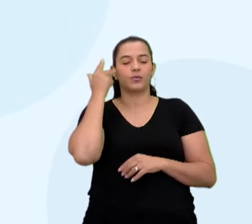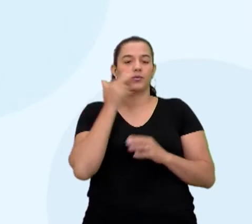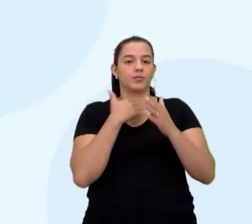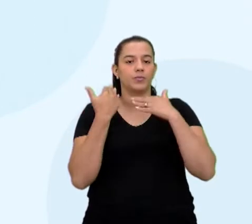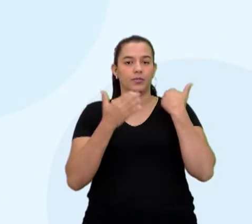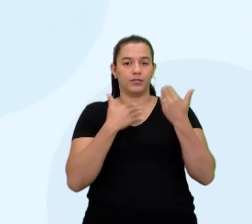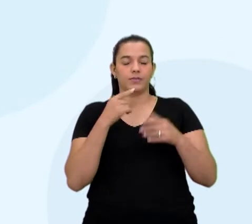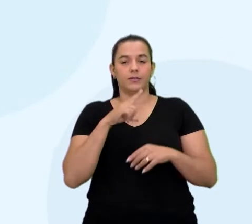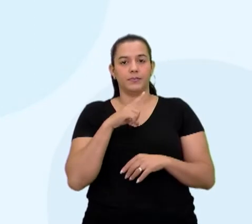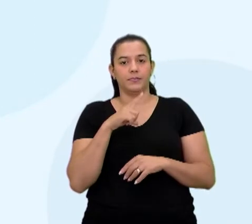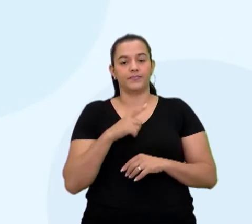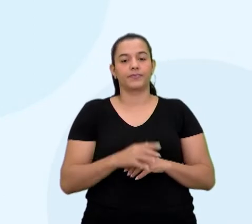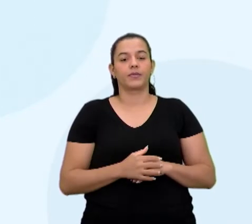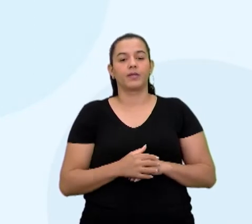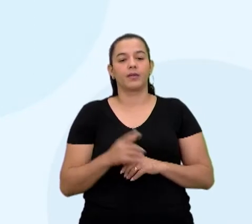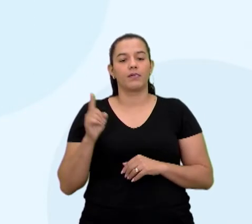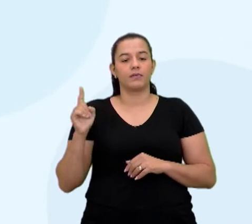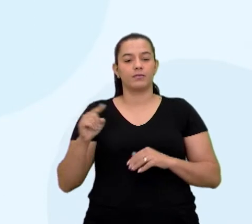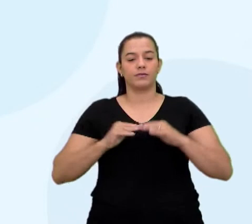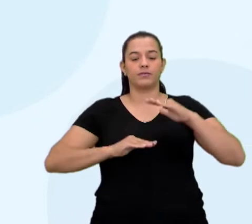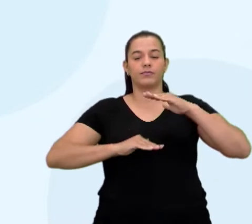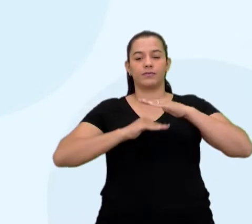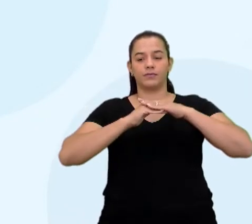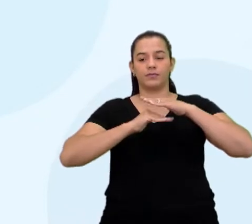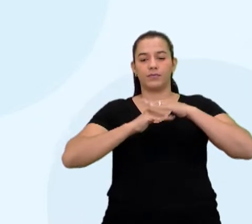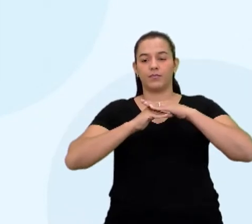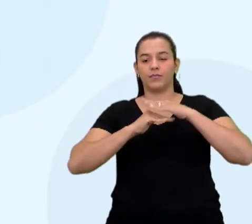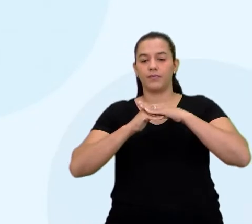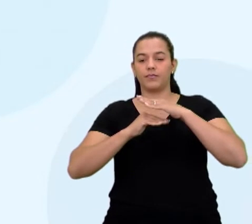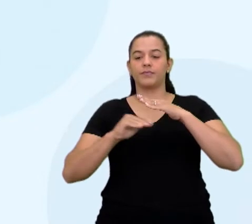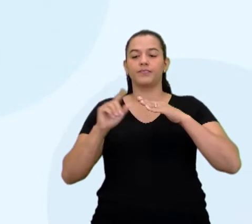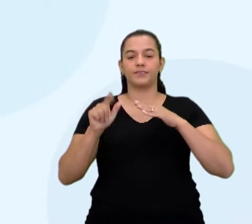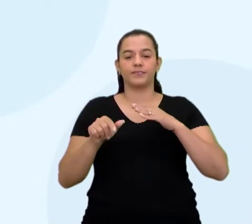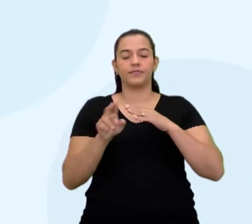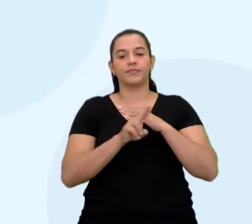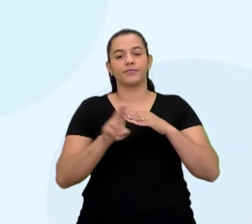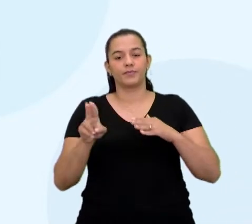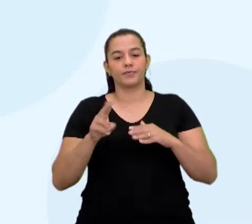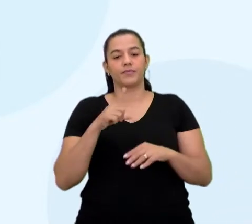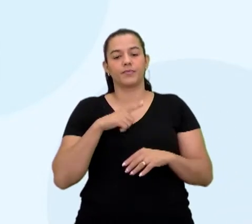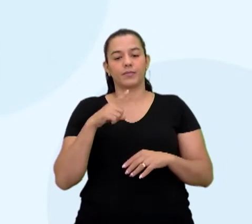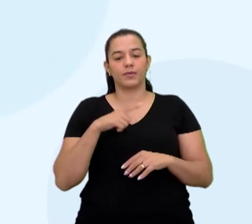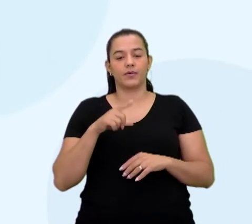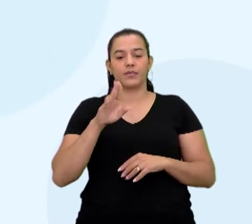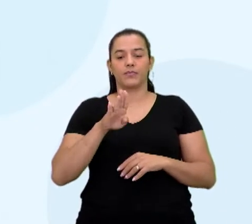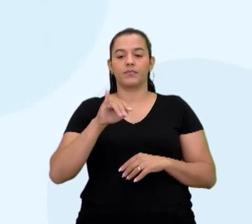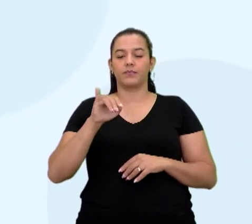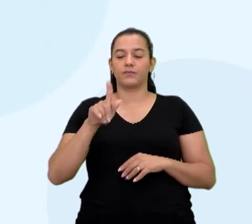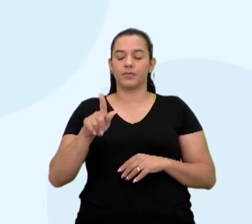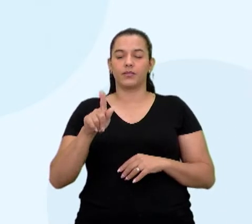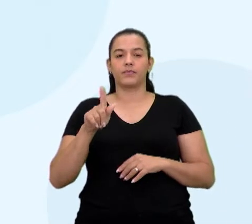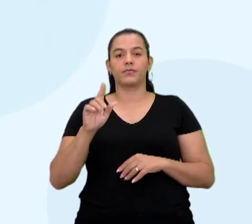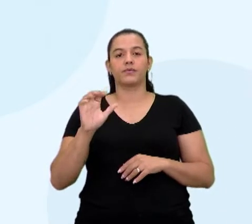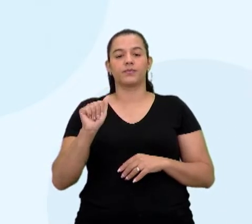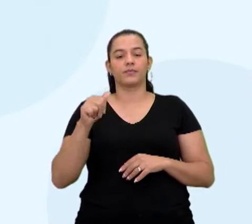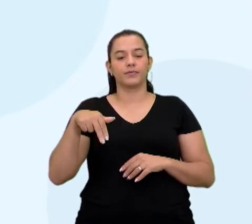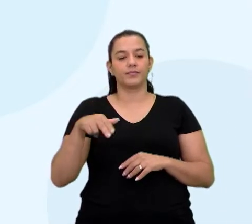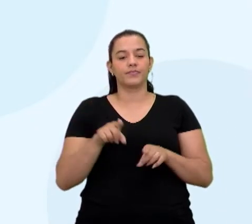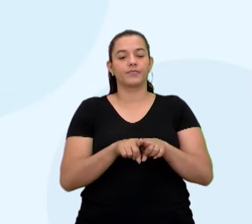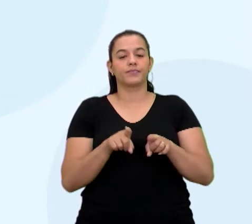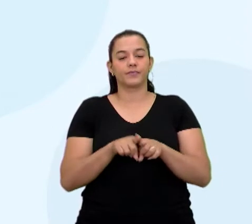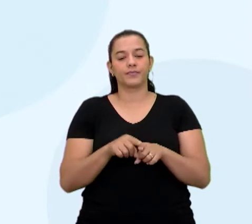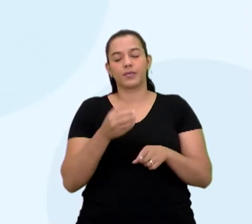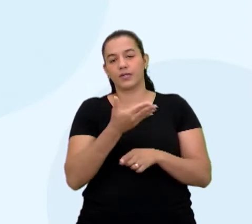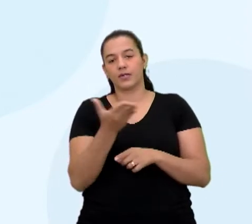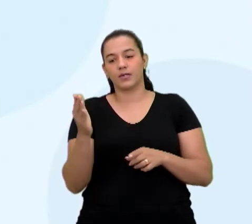encontro dessas duas placas, né? E ela é chamada aí também de Big One, né? Que é um evento aí apontado aí